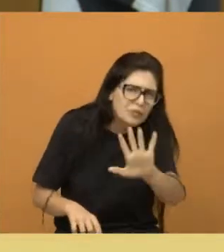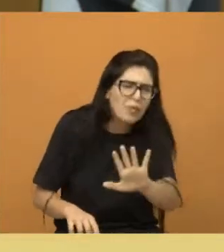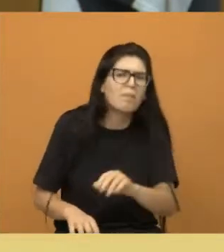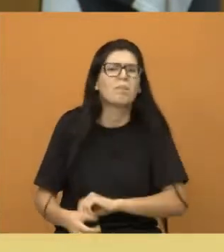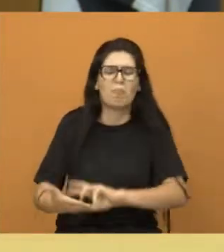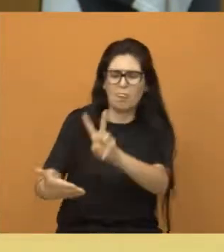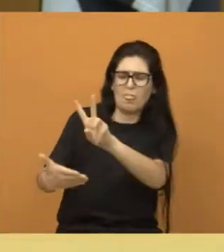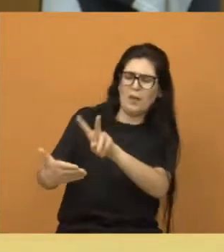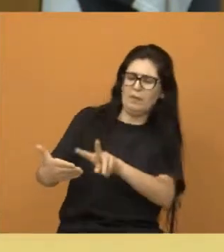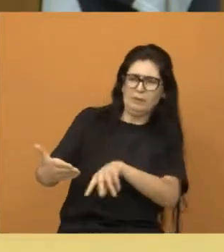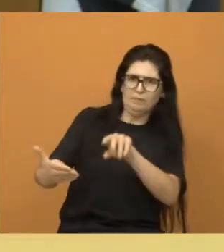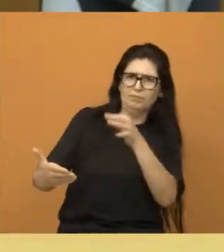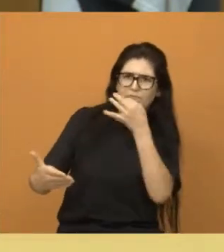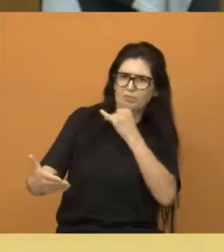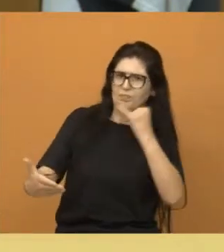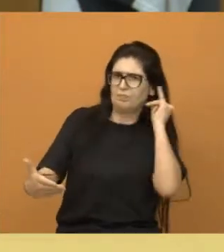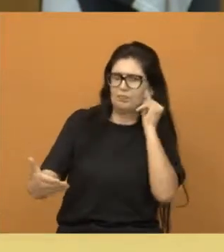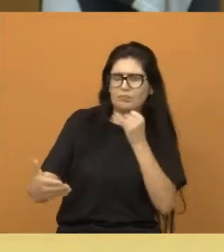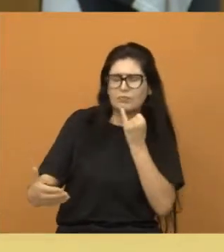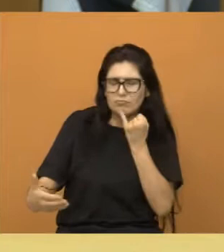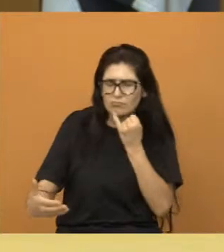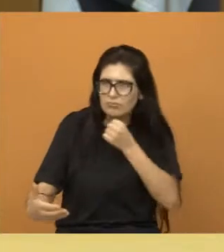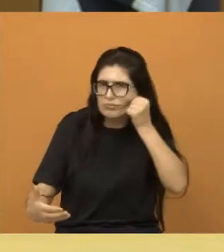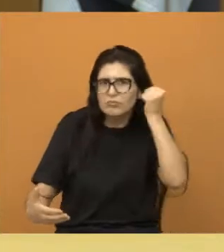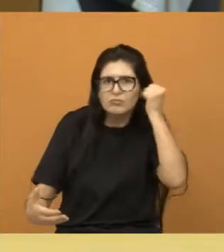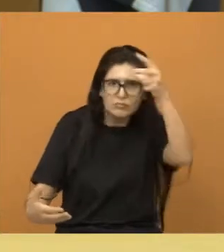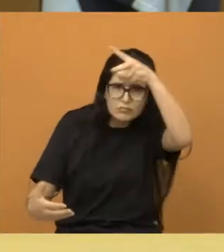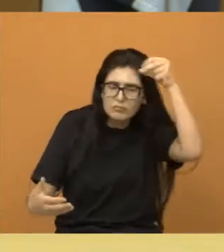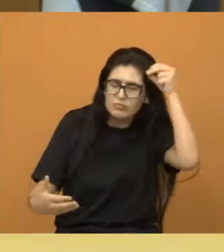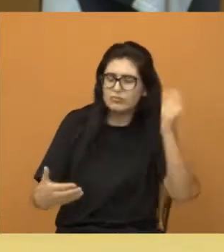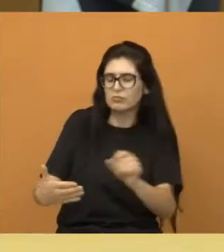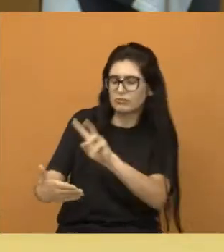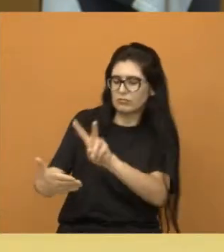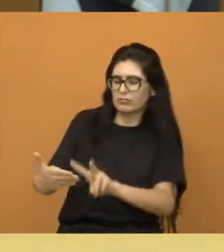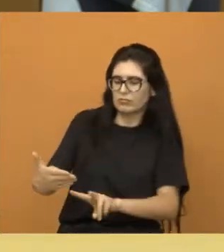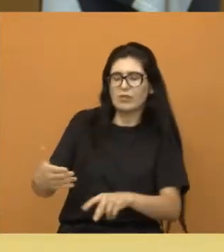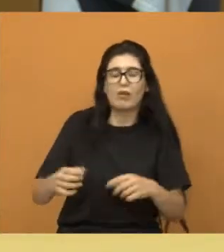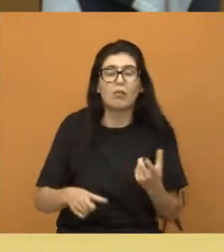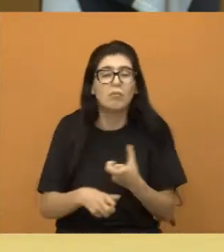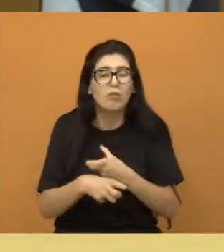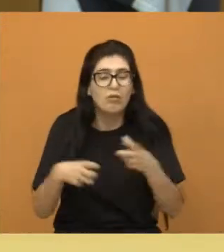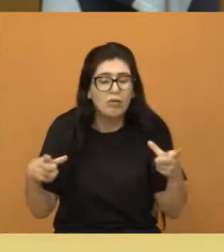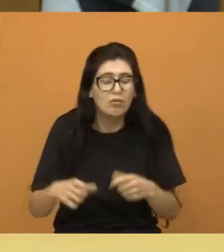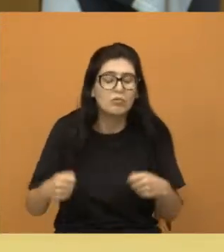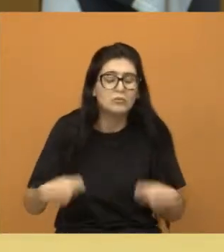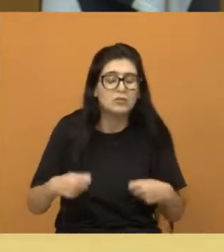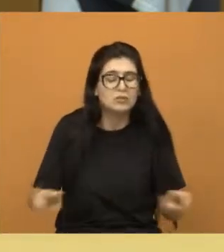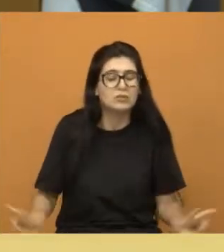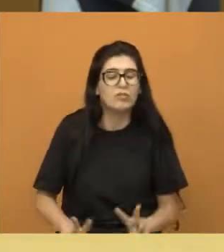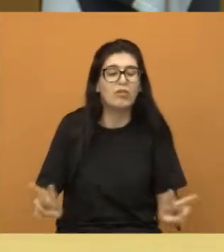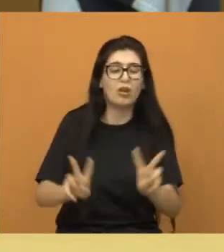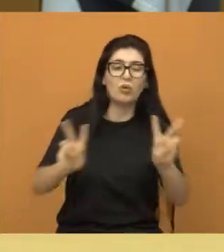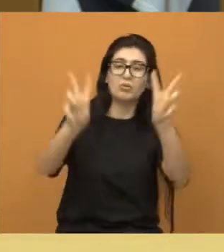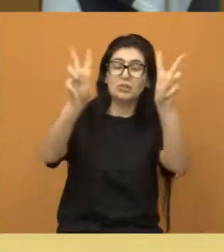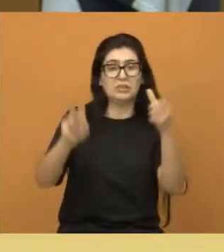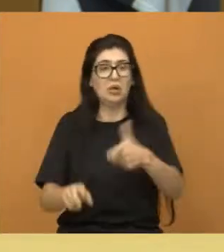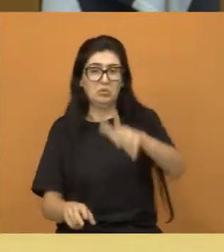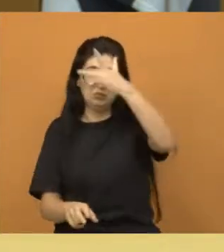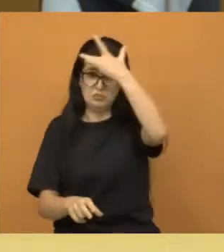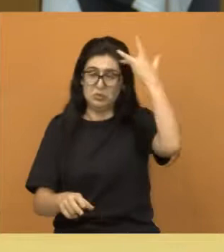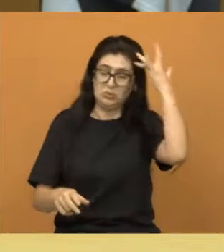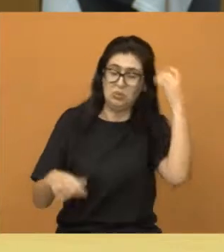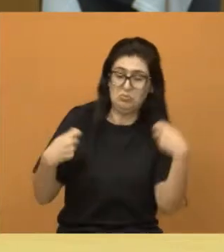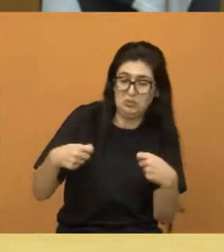Tá? Com a referida ampliação, além de valorização do trabalho do servidor efetivo, até aí tudo